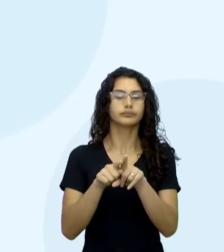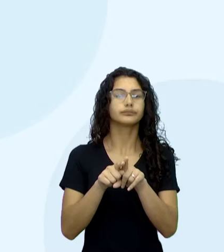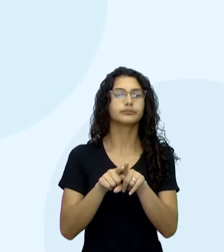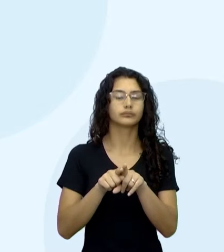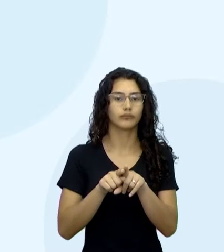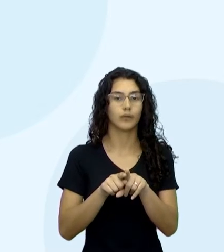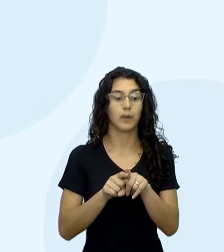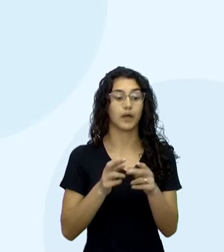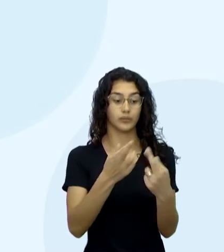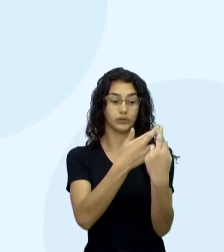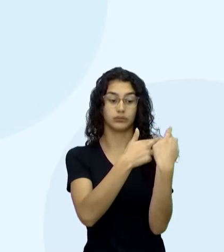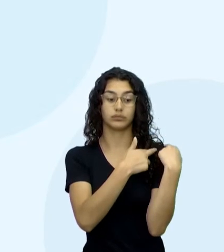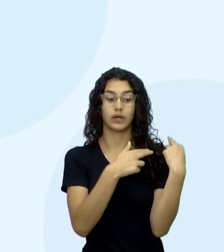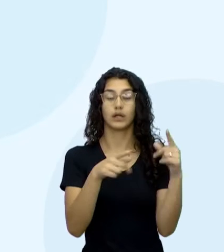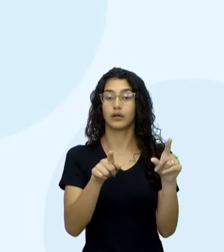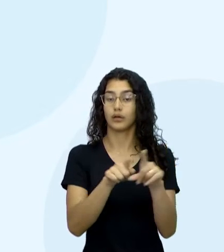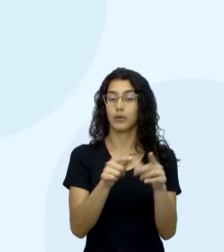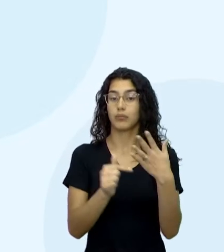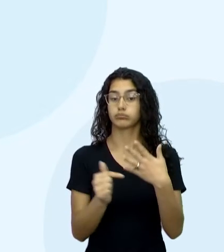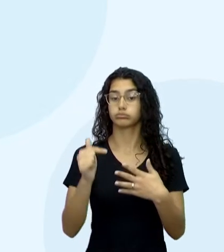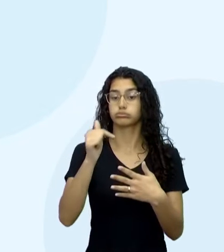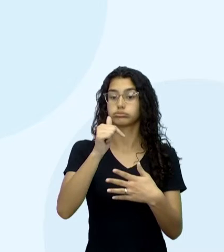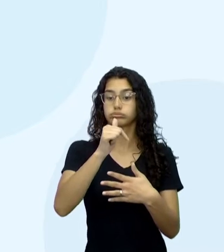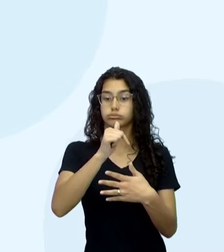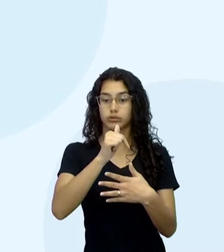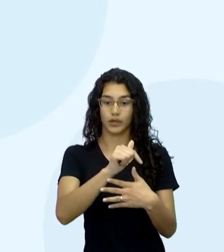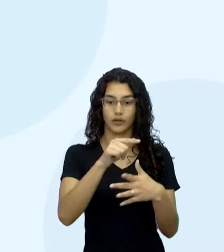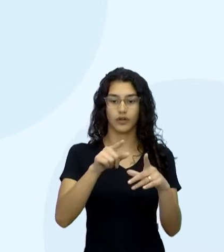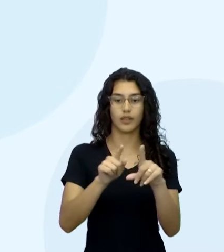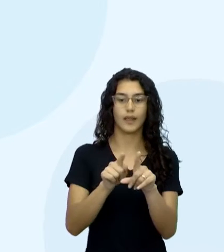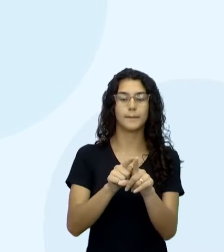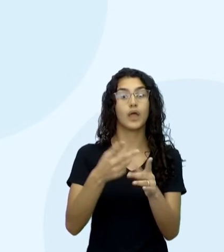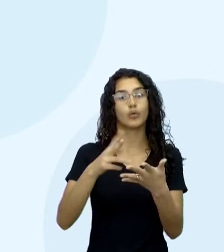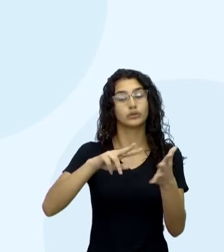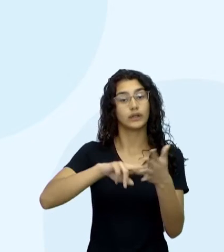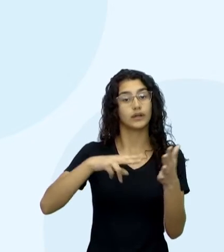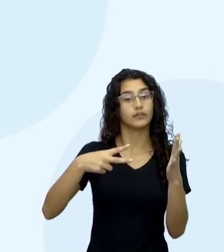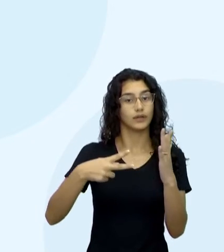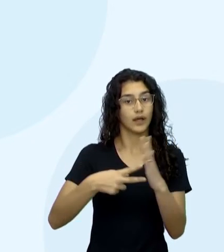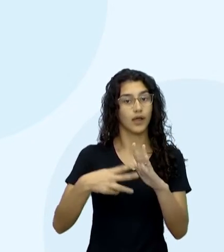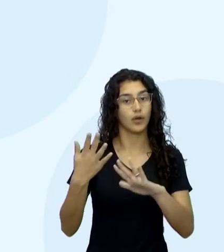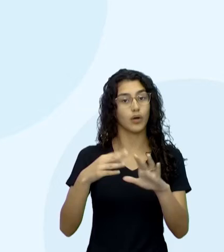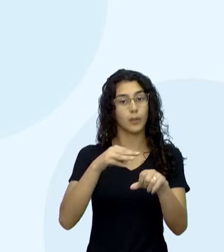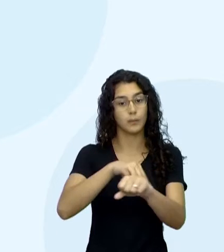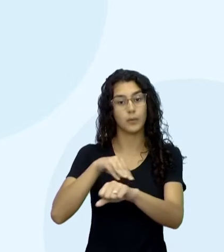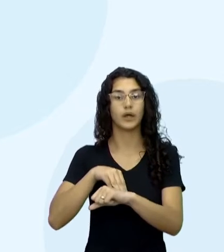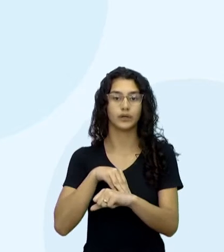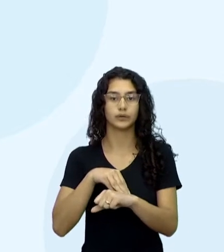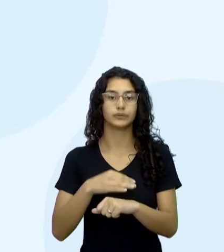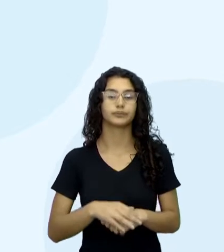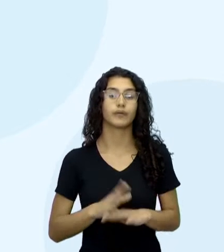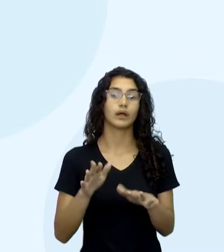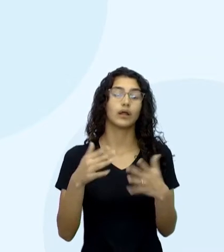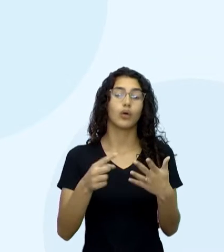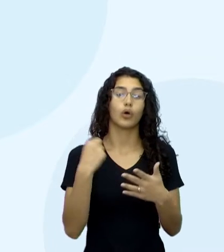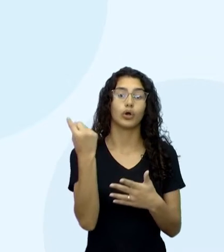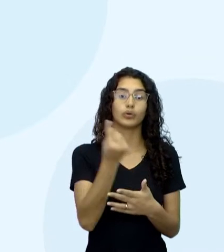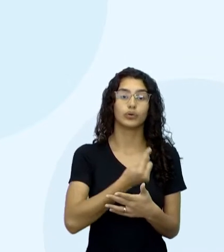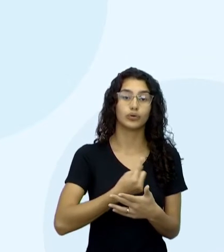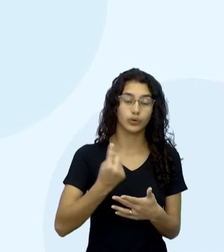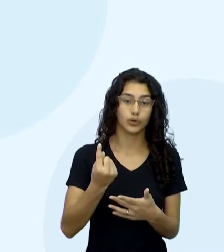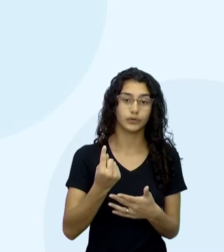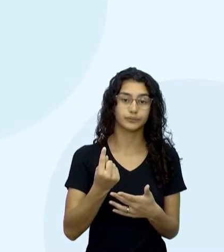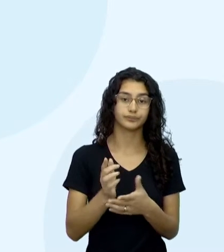peso que privilegi privilegia certos significados em detrimento de outros né então quando a